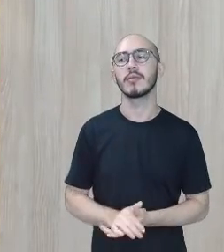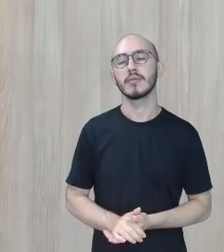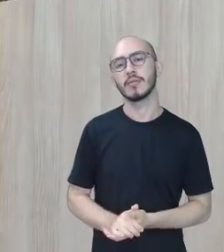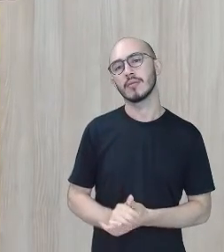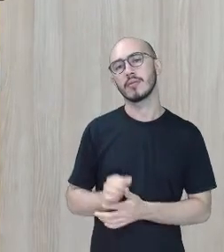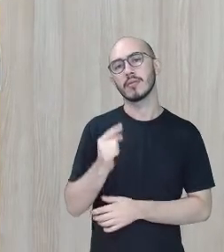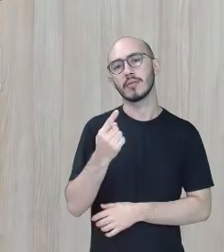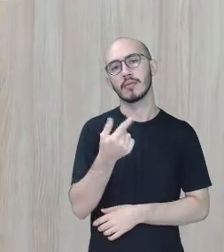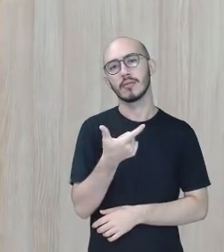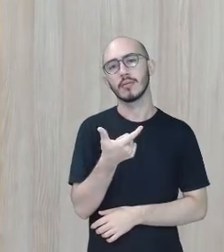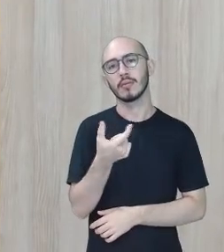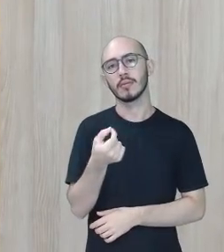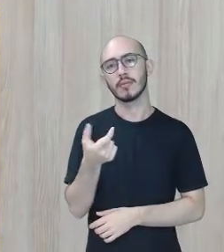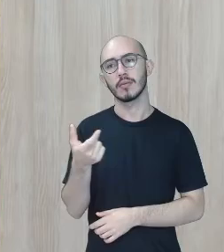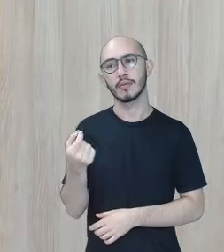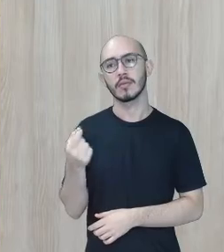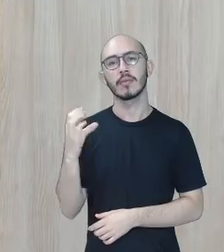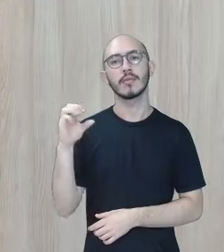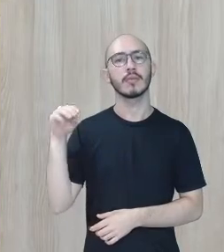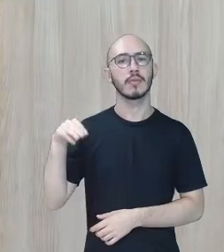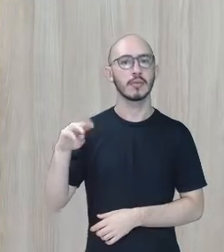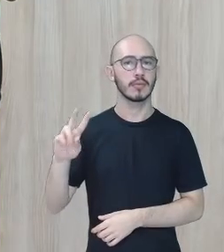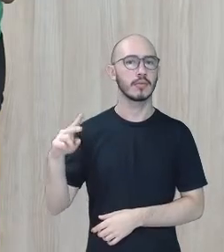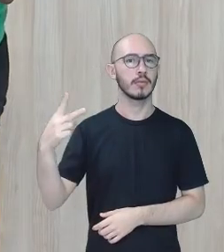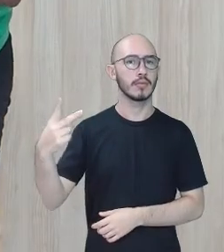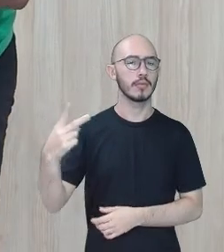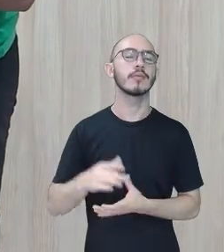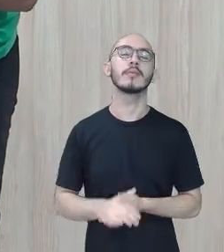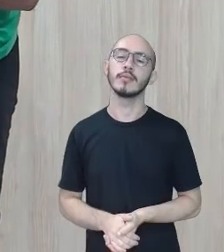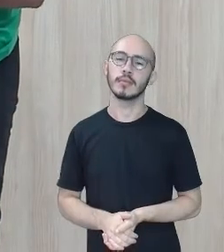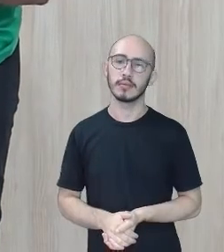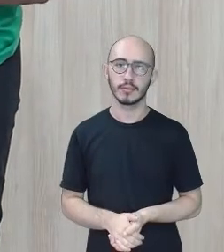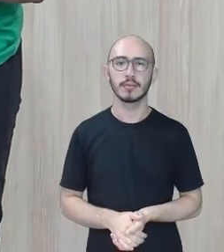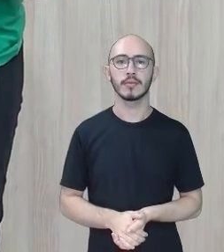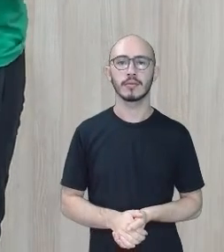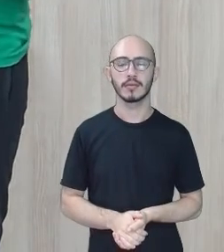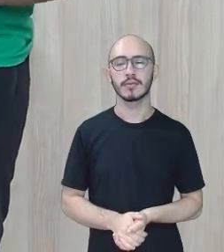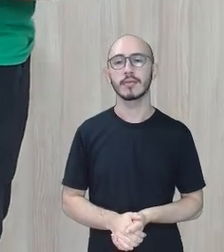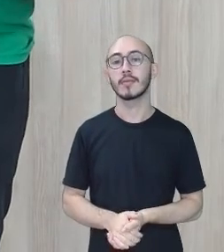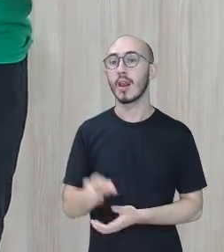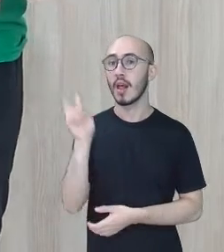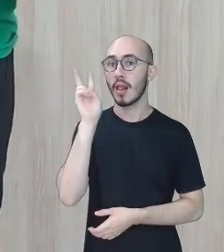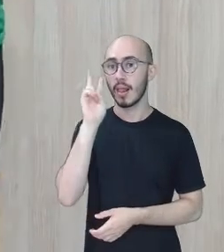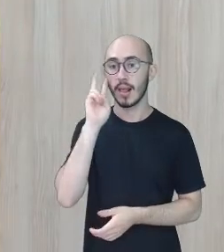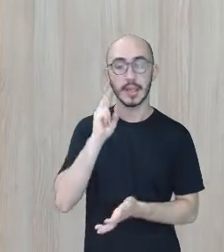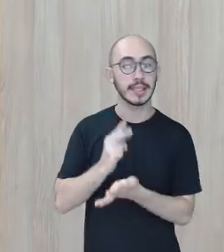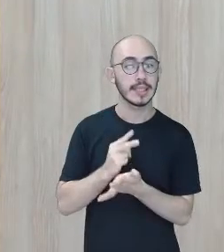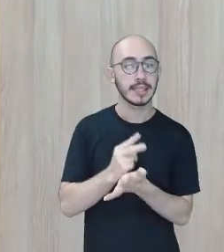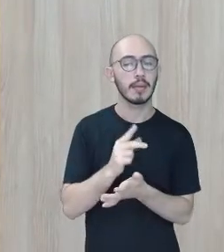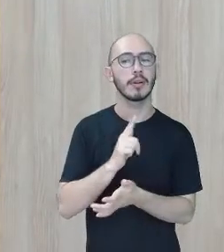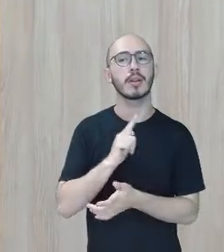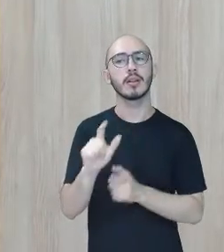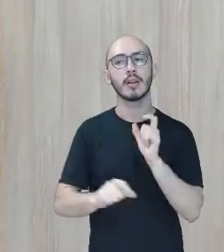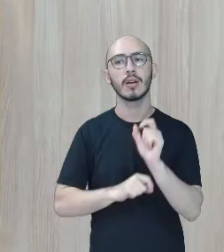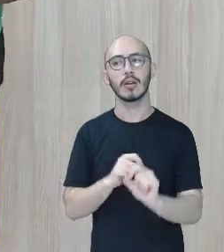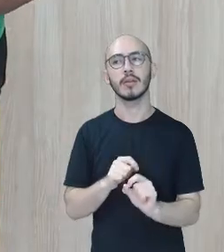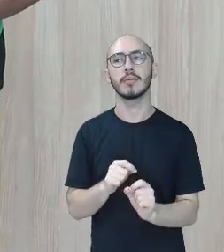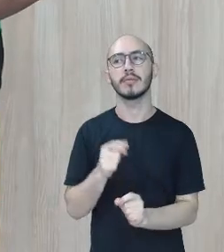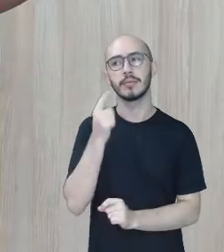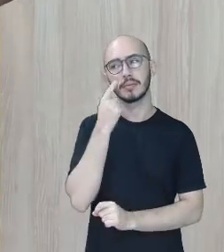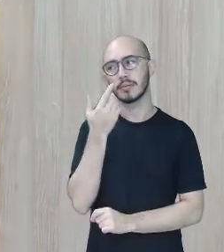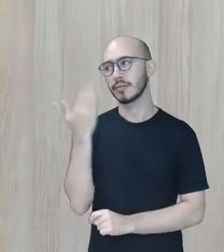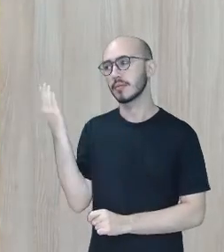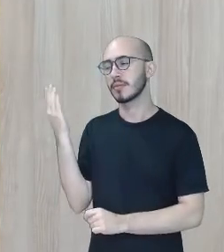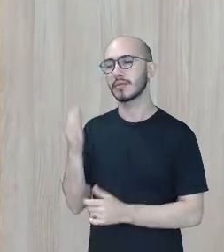a 1.200 centímetros quadrados, certo? Lembre-se sempre da unidade, tá bom? Nessa